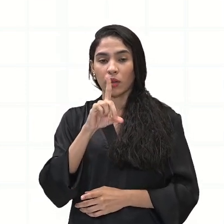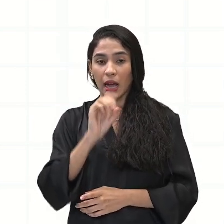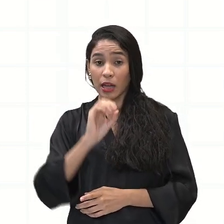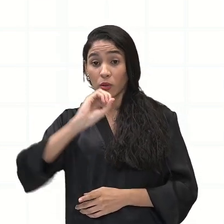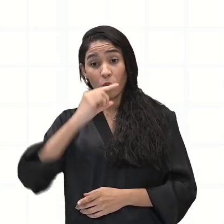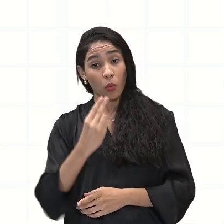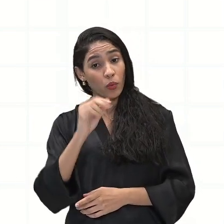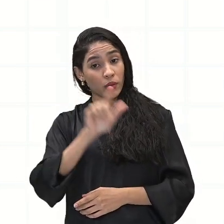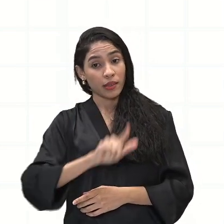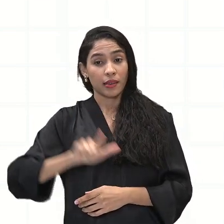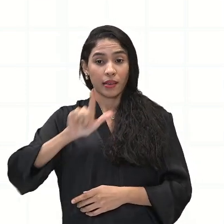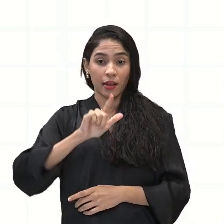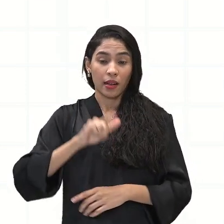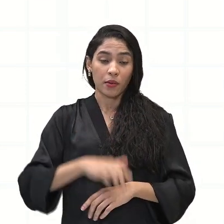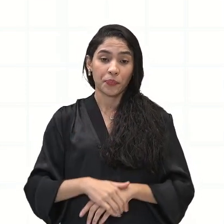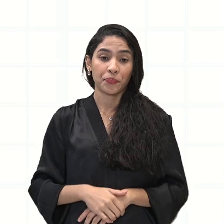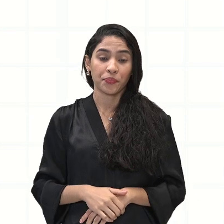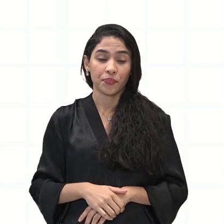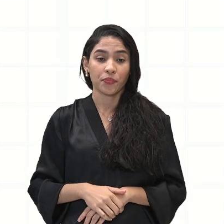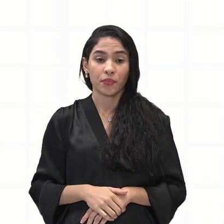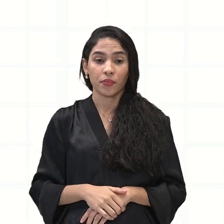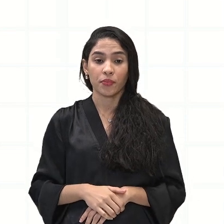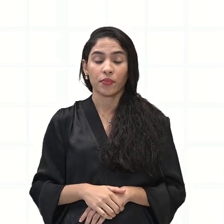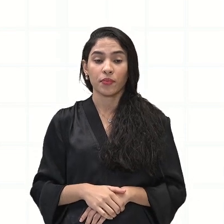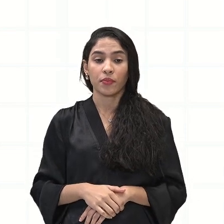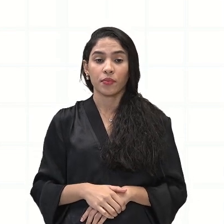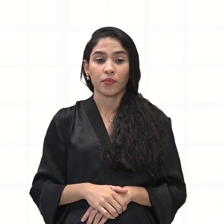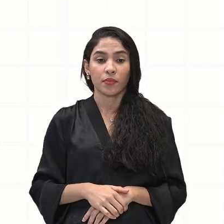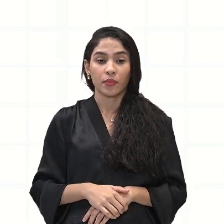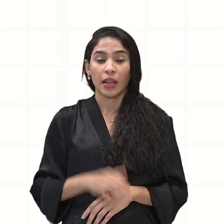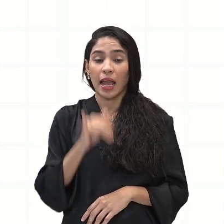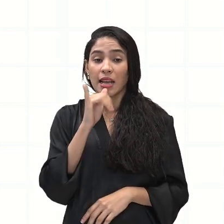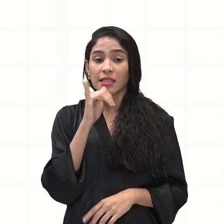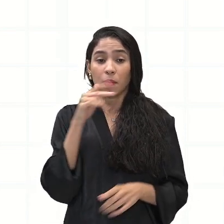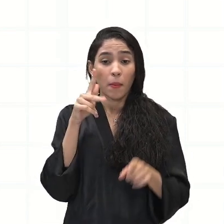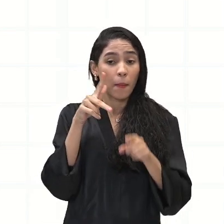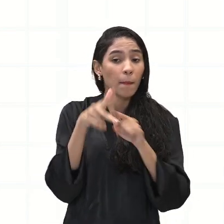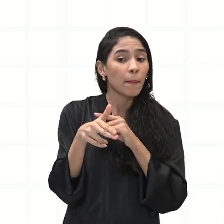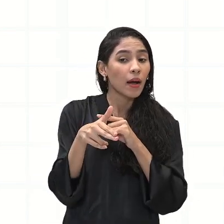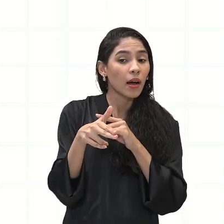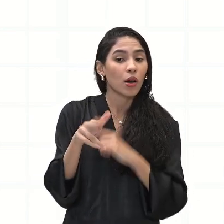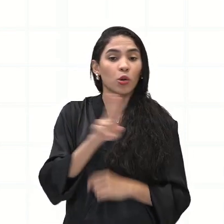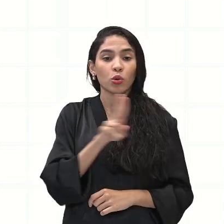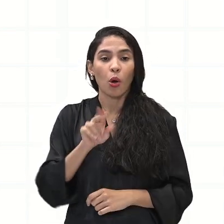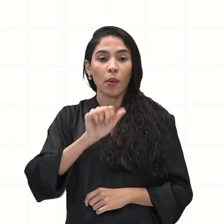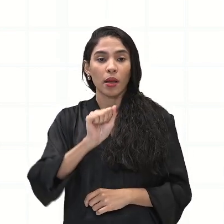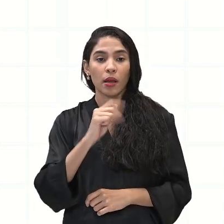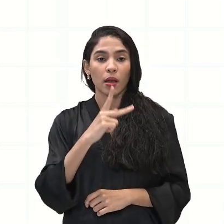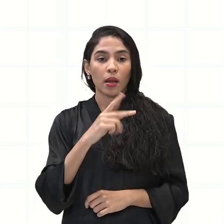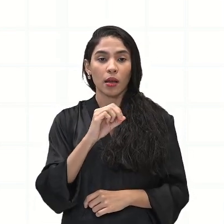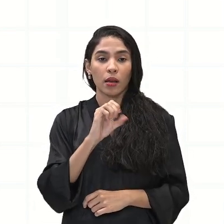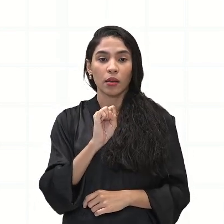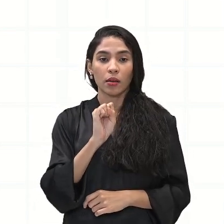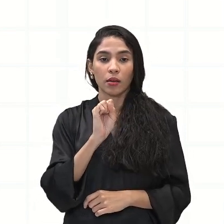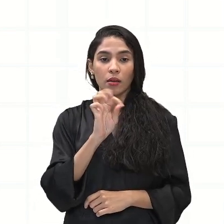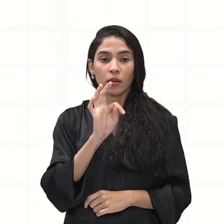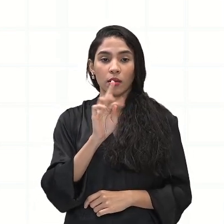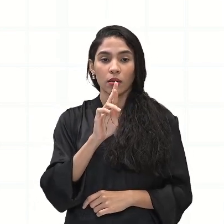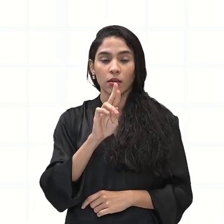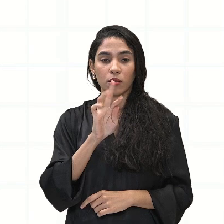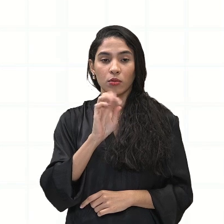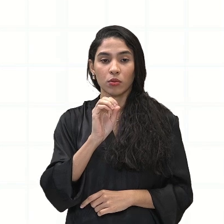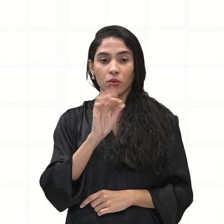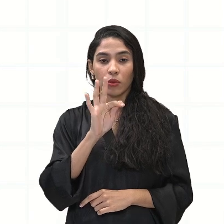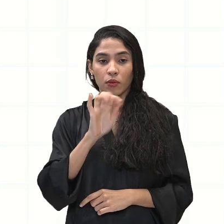literário, vamos já ver exemplo, nós chamamos essa interrupção de apóstrofe. Então, observem